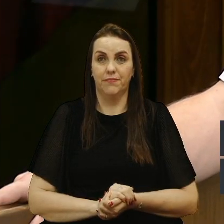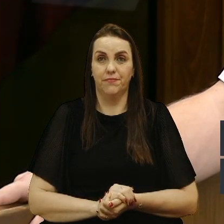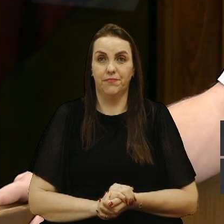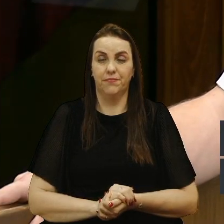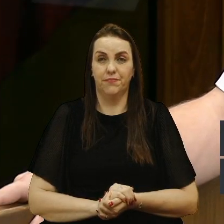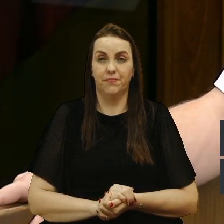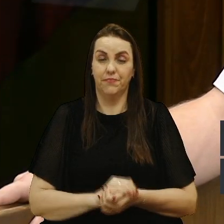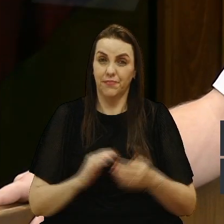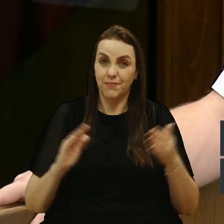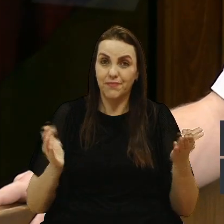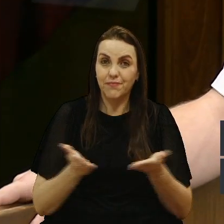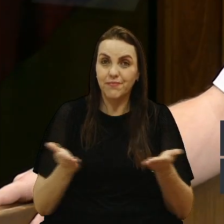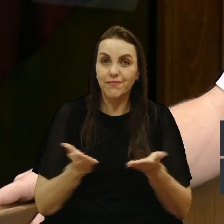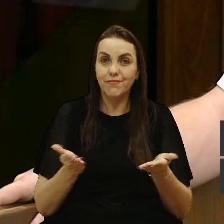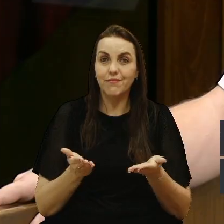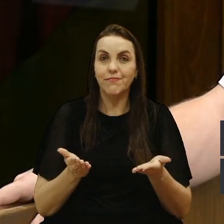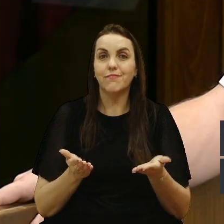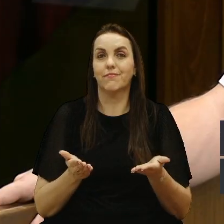E agora,